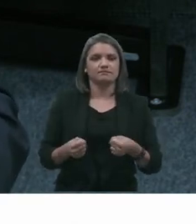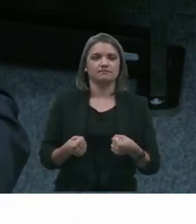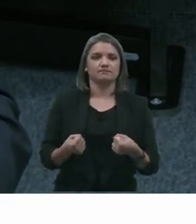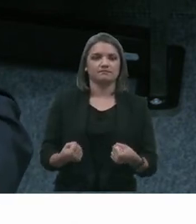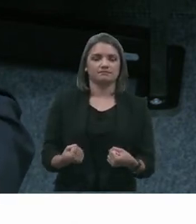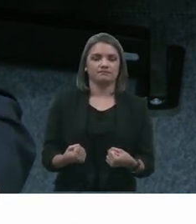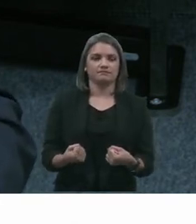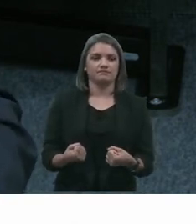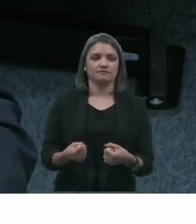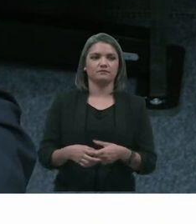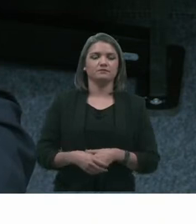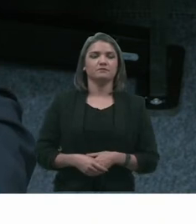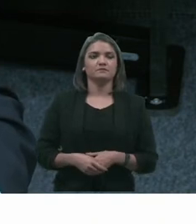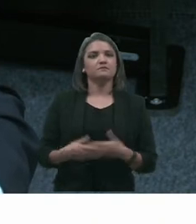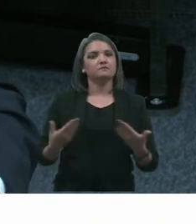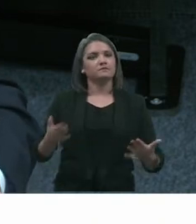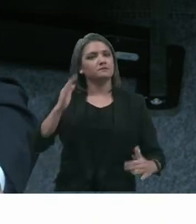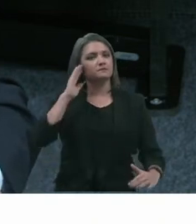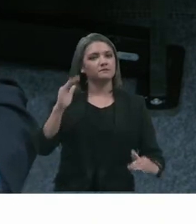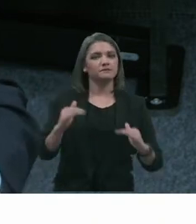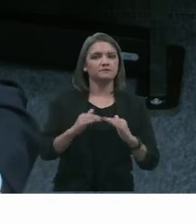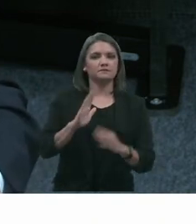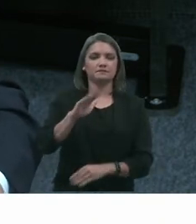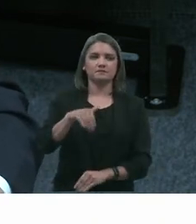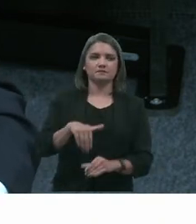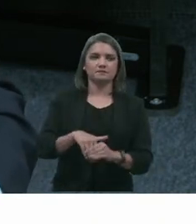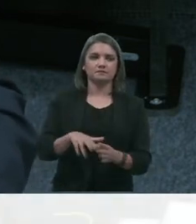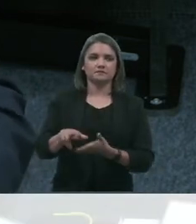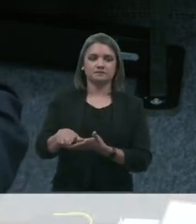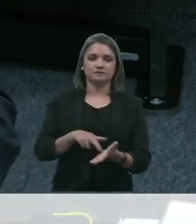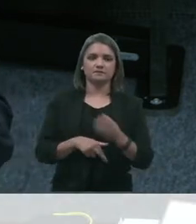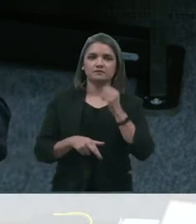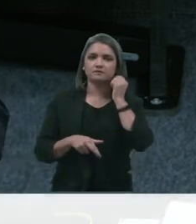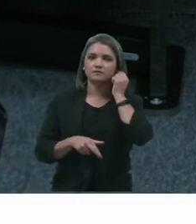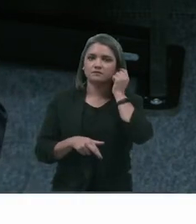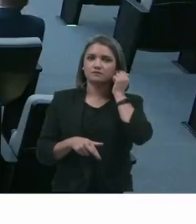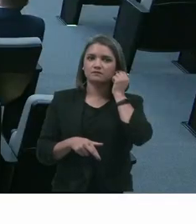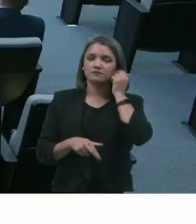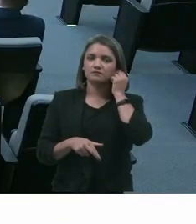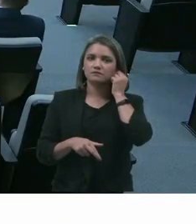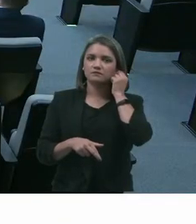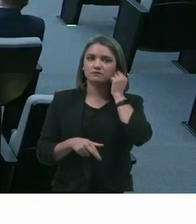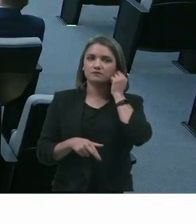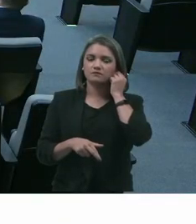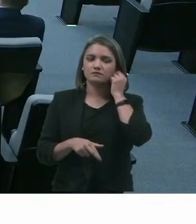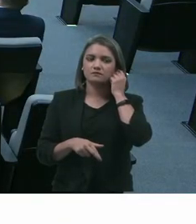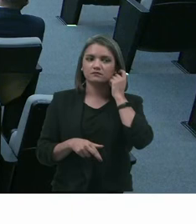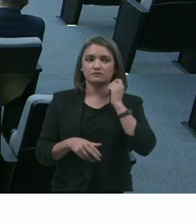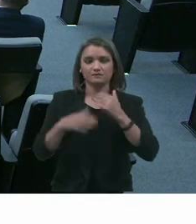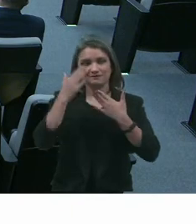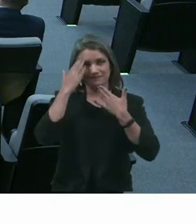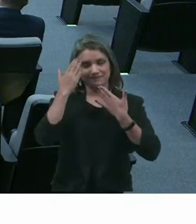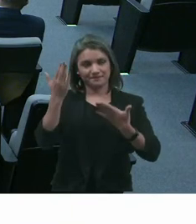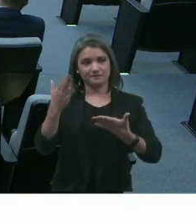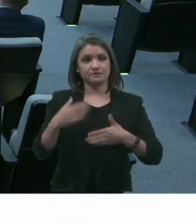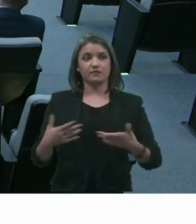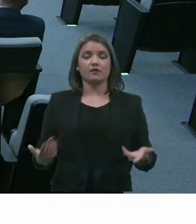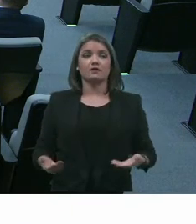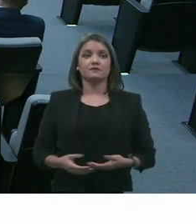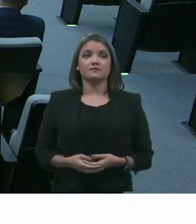no sentido contrário. Então, vou acompanhar o voto do eminente relator. Obrigada, conselheiro Richard.